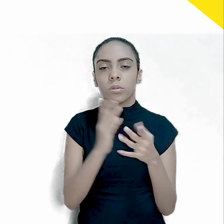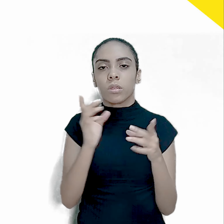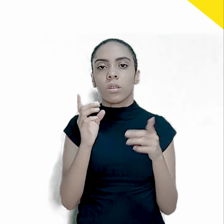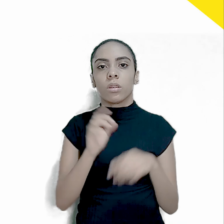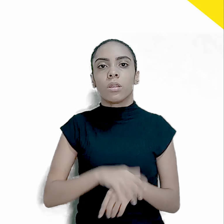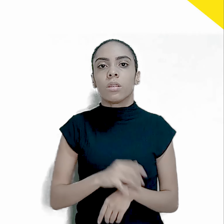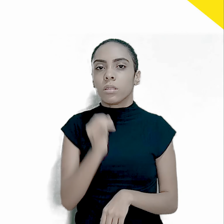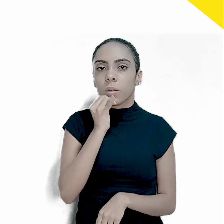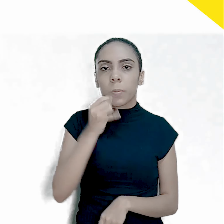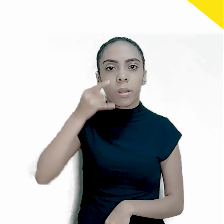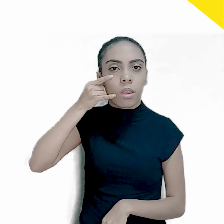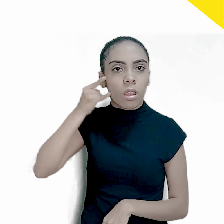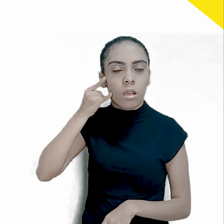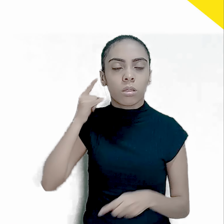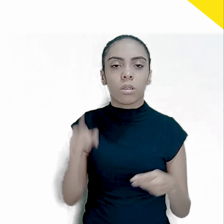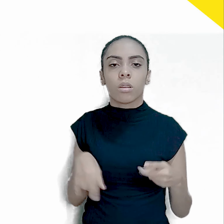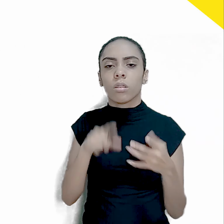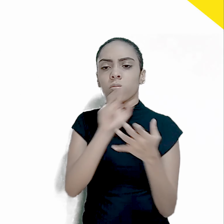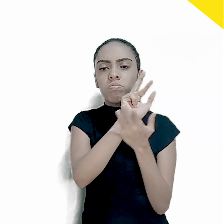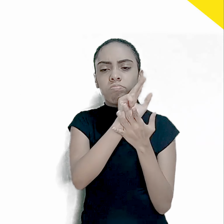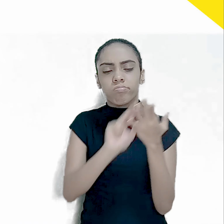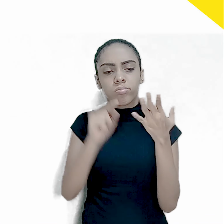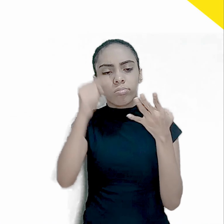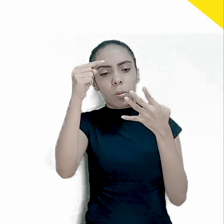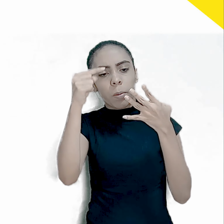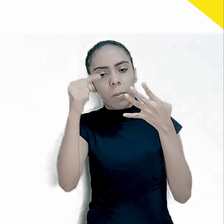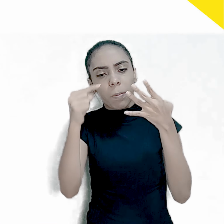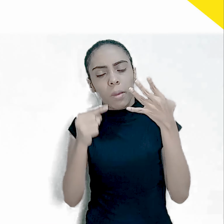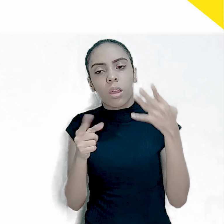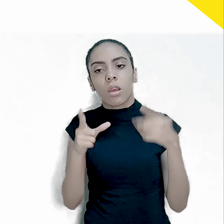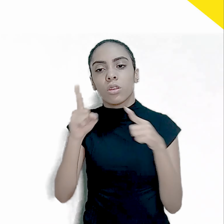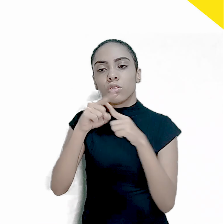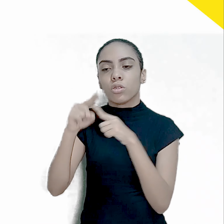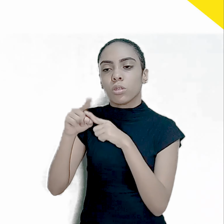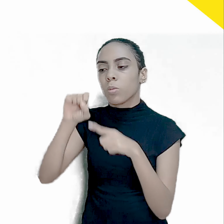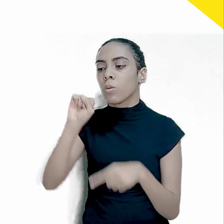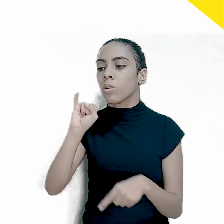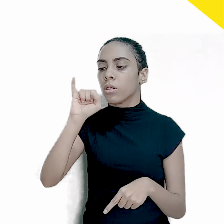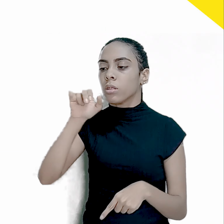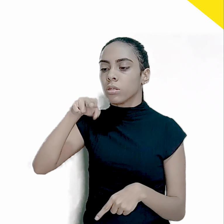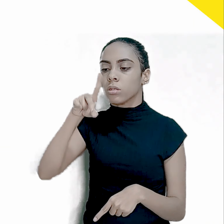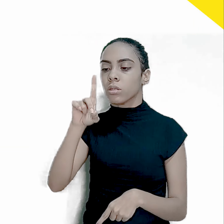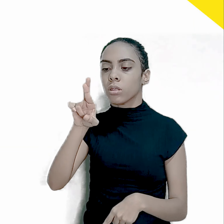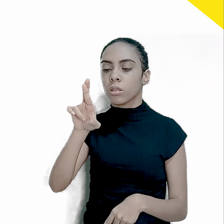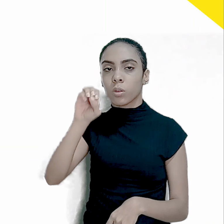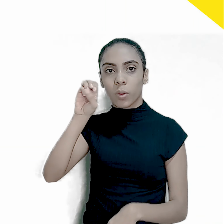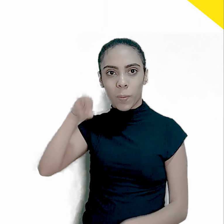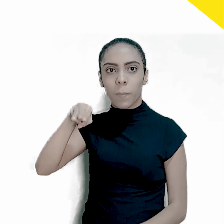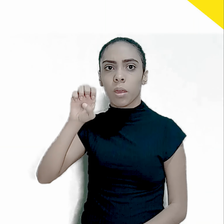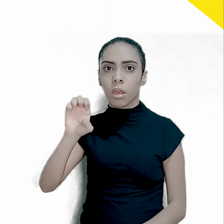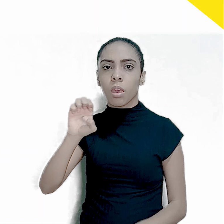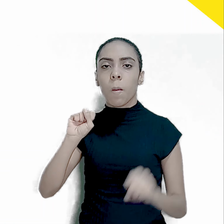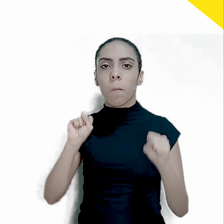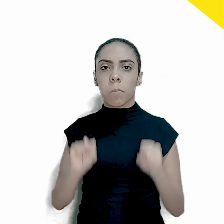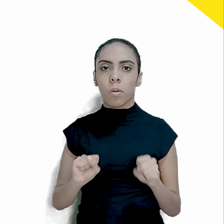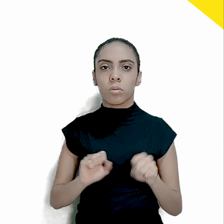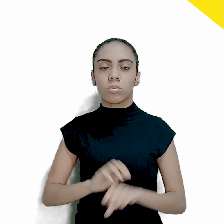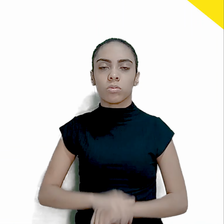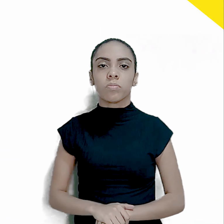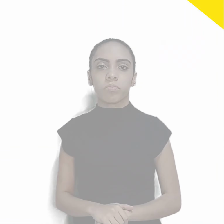síndrome do X frágil, síndrome de Prader-Willi, síndrome de Engelmann, síndrome de Williams, entre outras